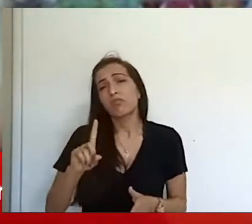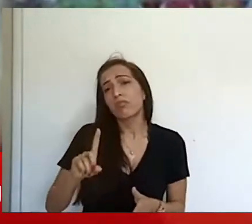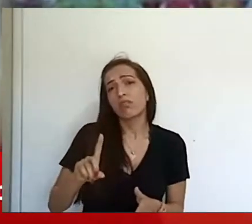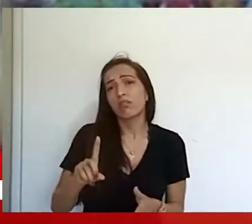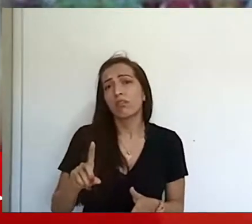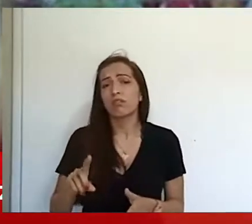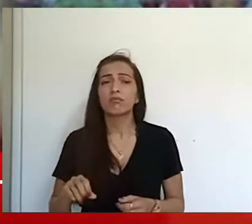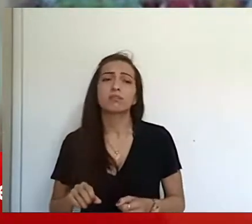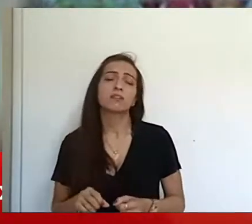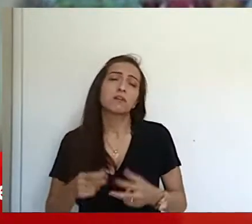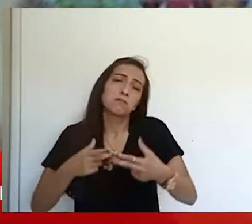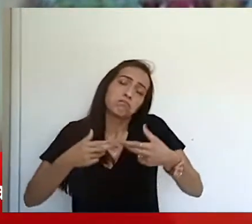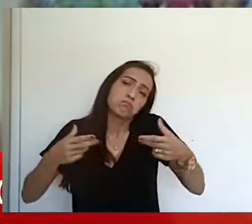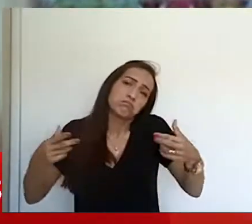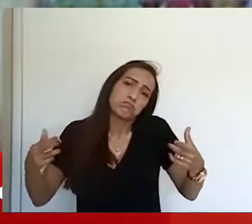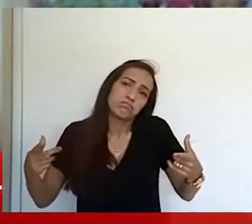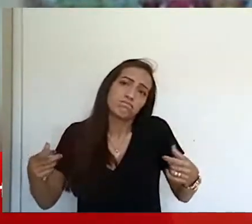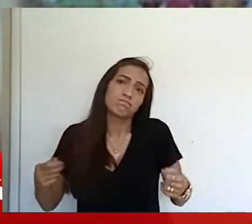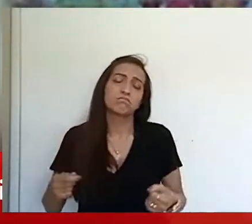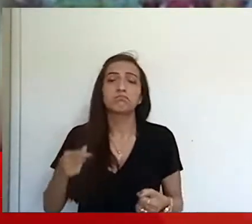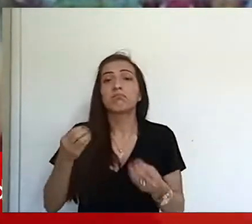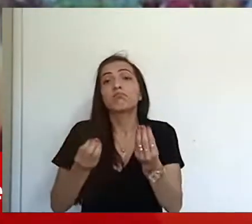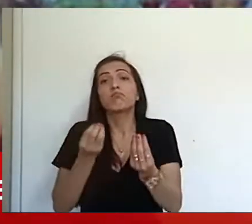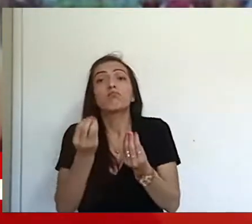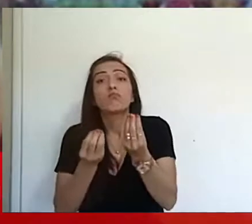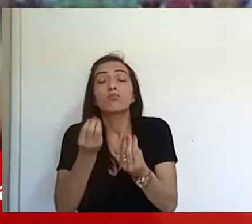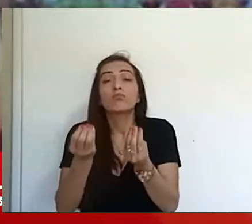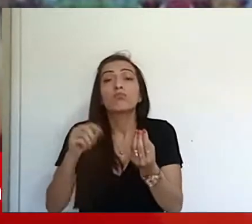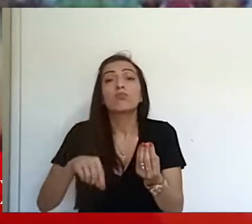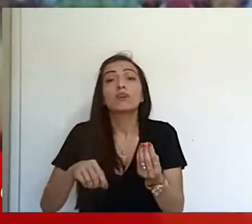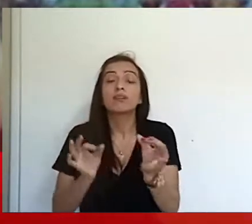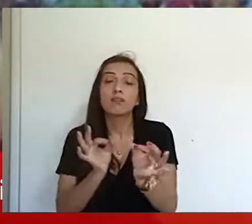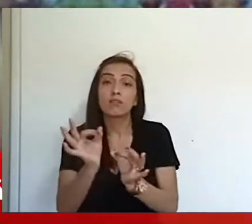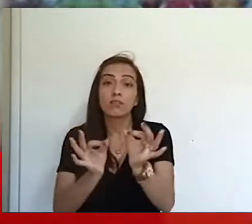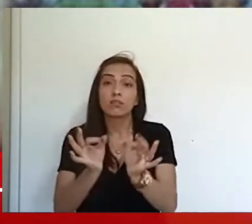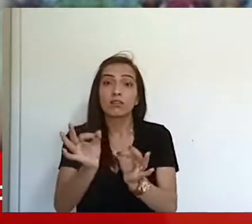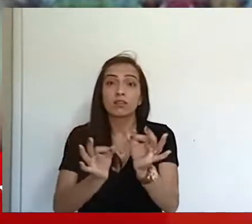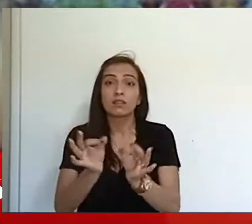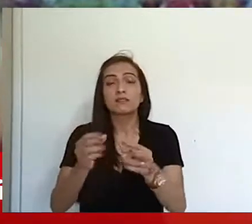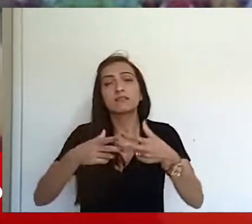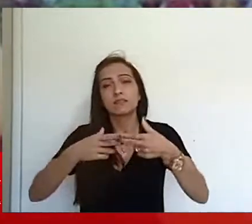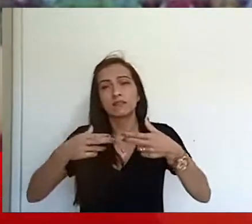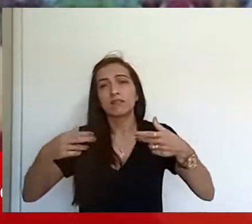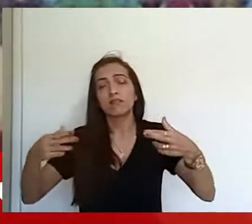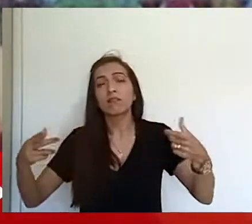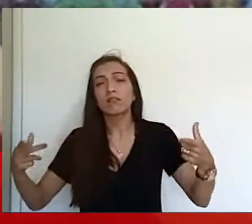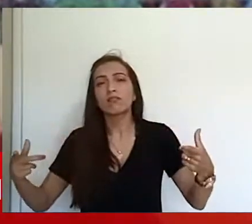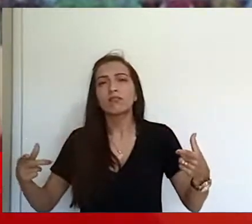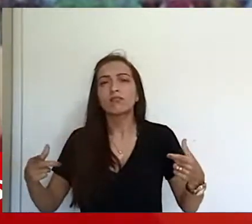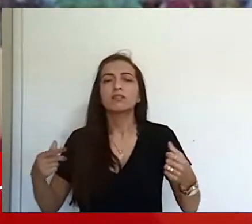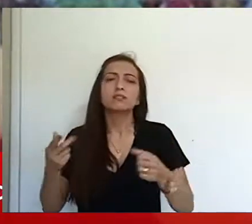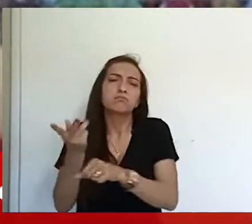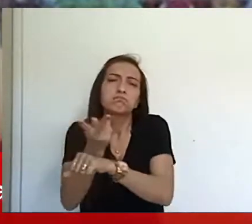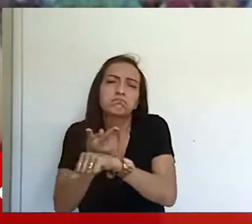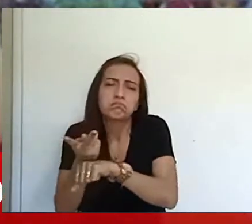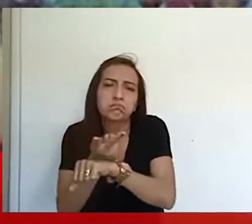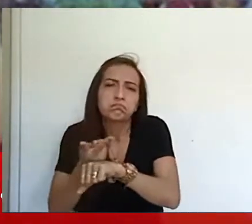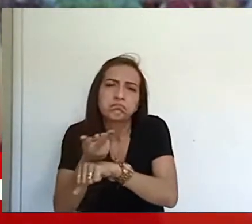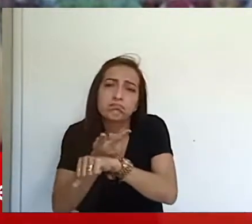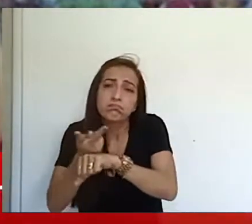LEDOC construímos algo nesse sentido, instrumento de busca, instrumento de